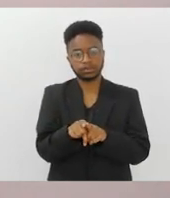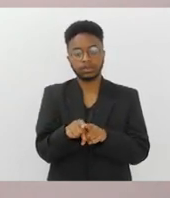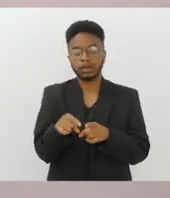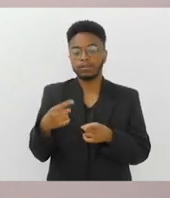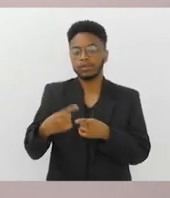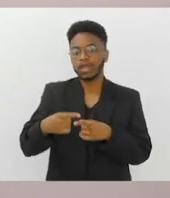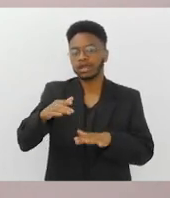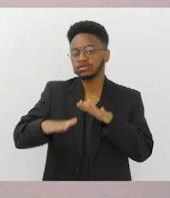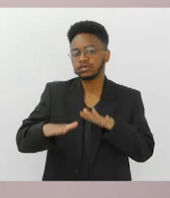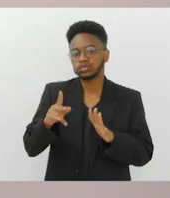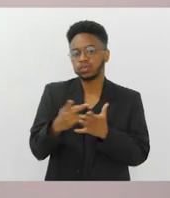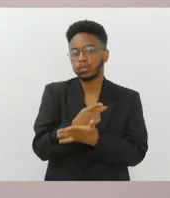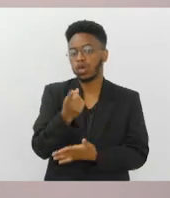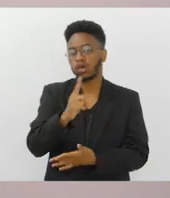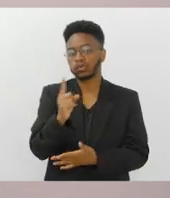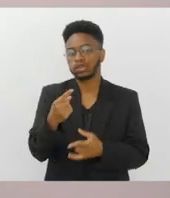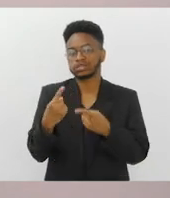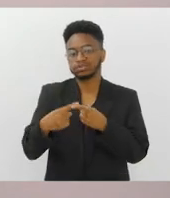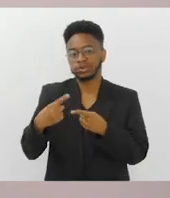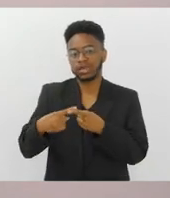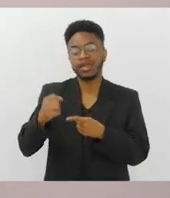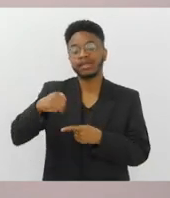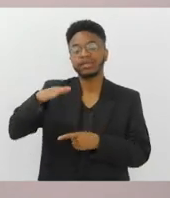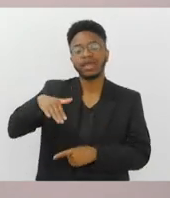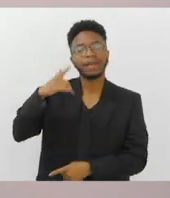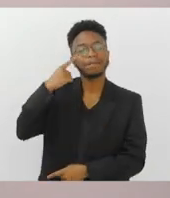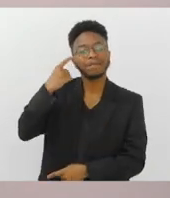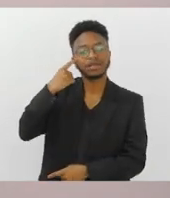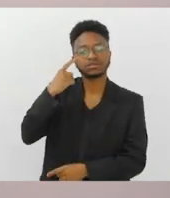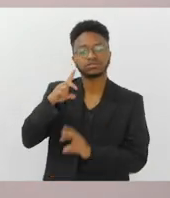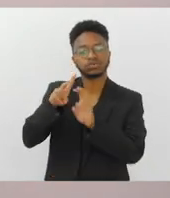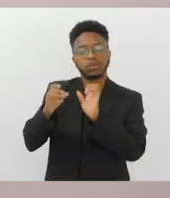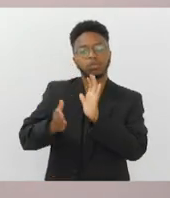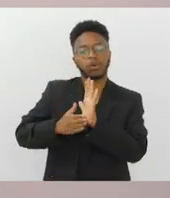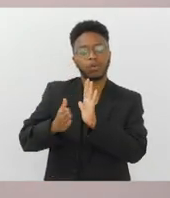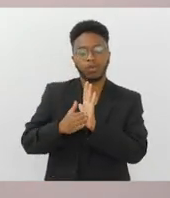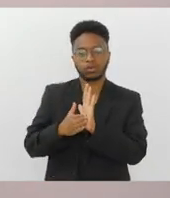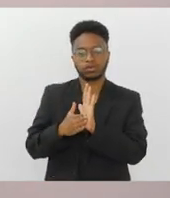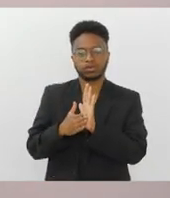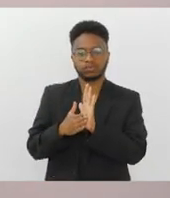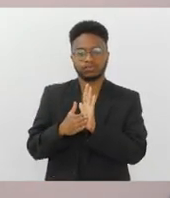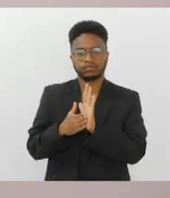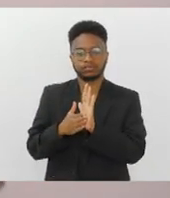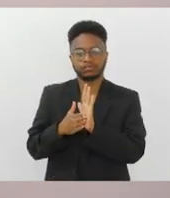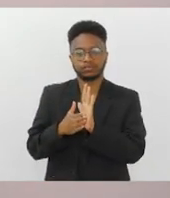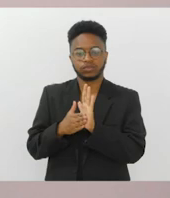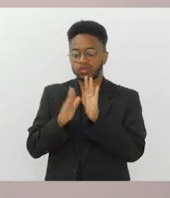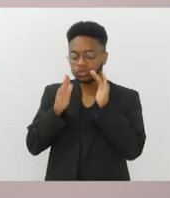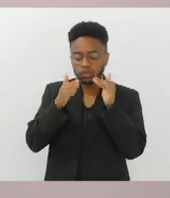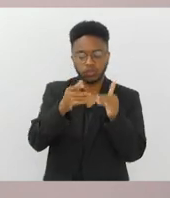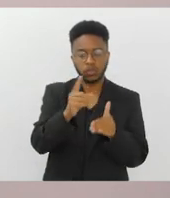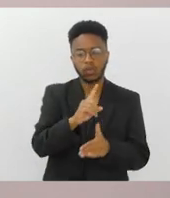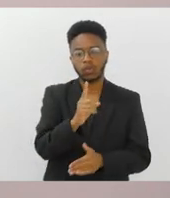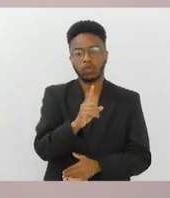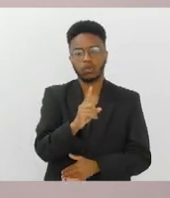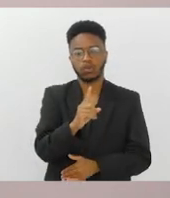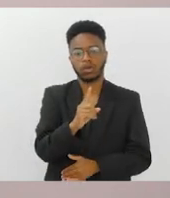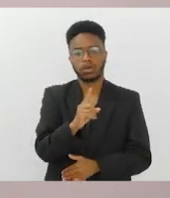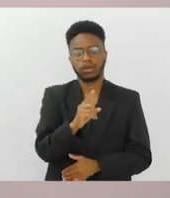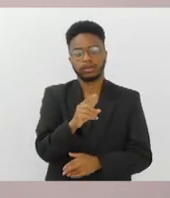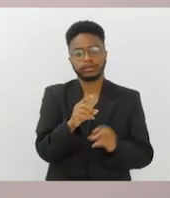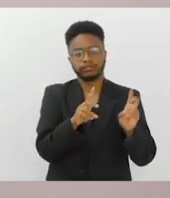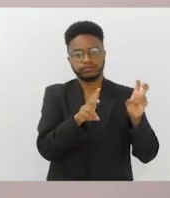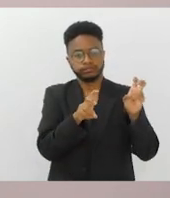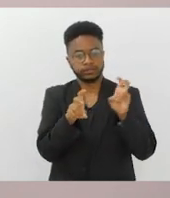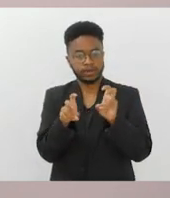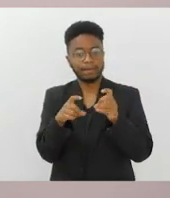vezes não é feito porque as cabeças que pensam as proposições não veem esse processo como um processo